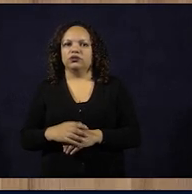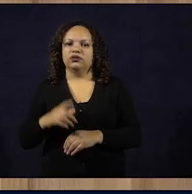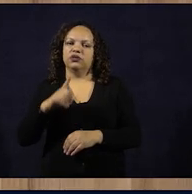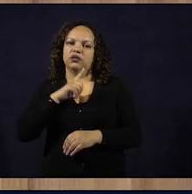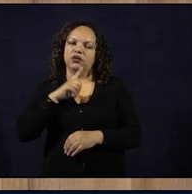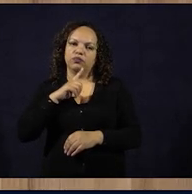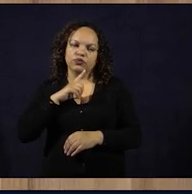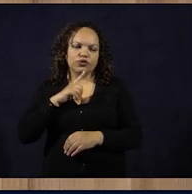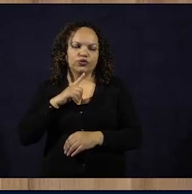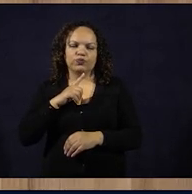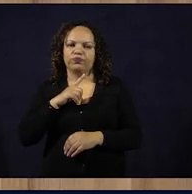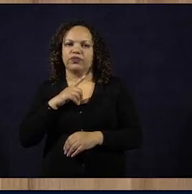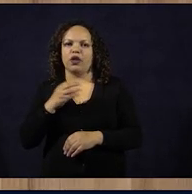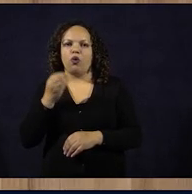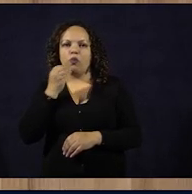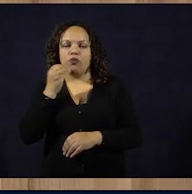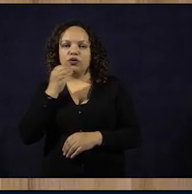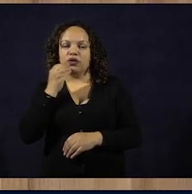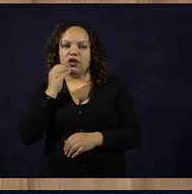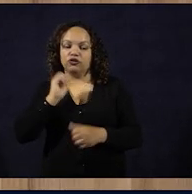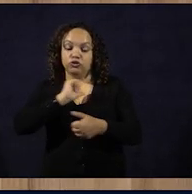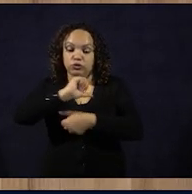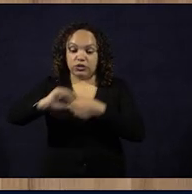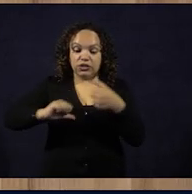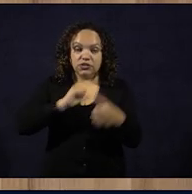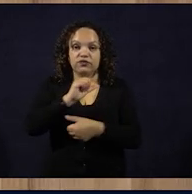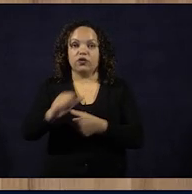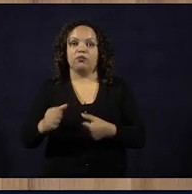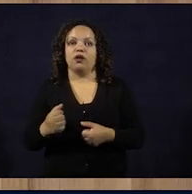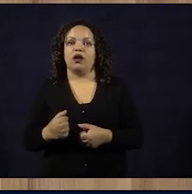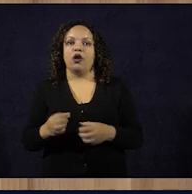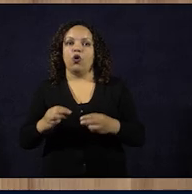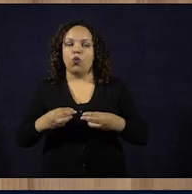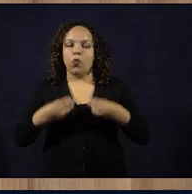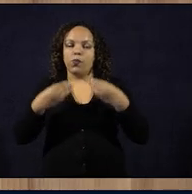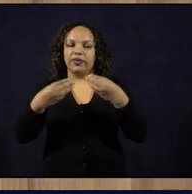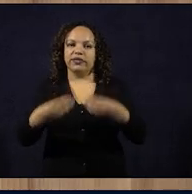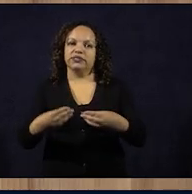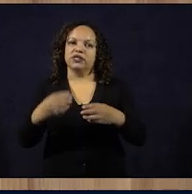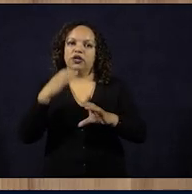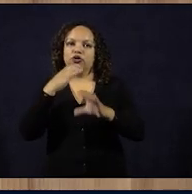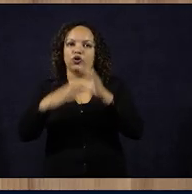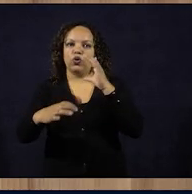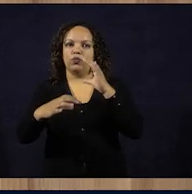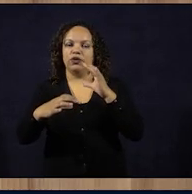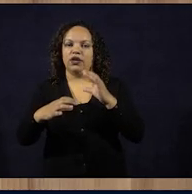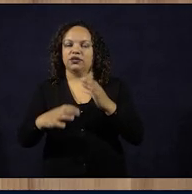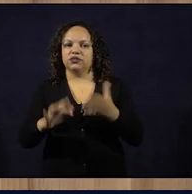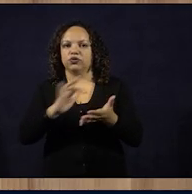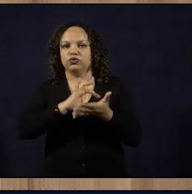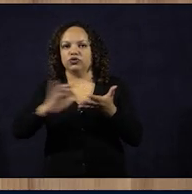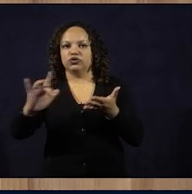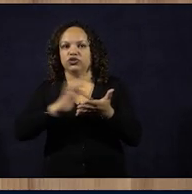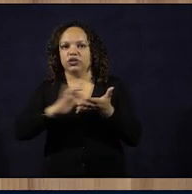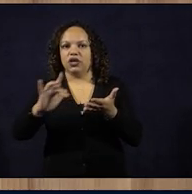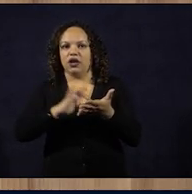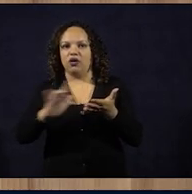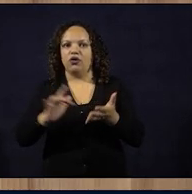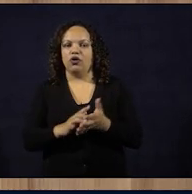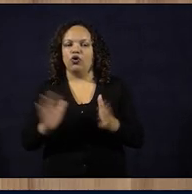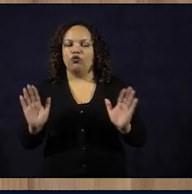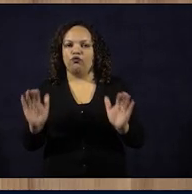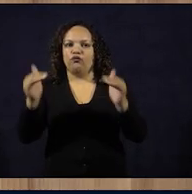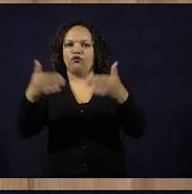tecnológico Eu acredito muito nisso então a gente tem que agora preparar o ministério para esse próximo passo transformação digital